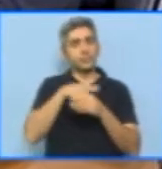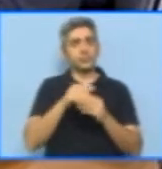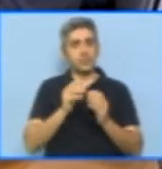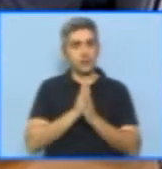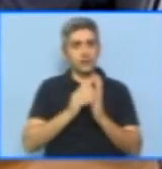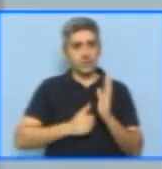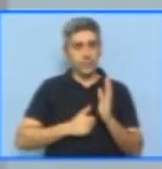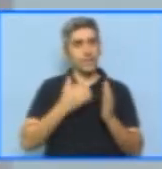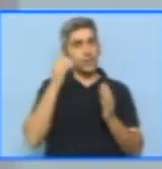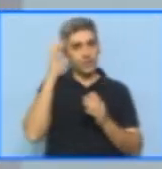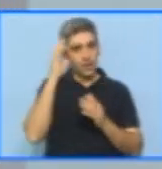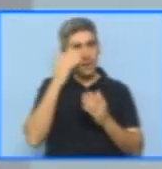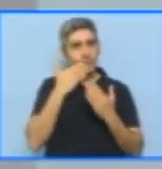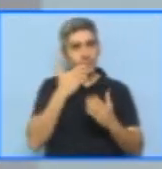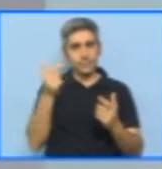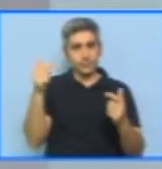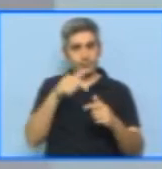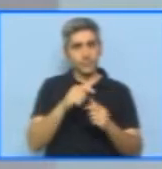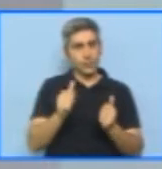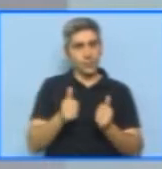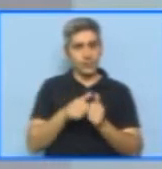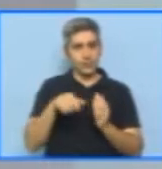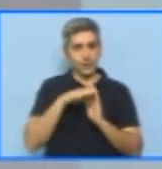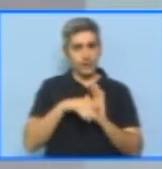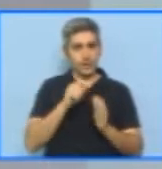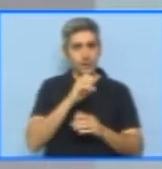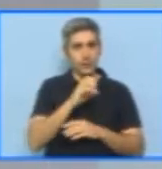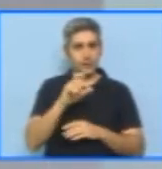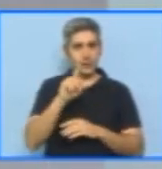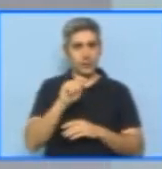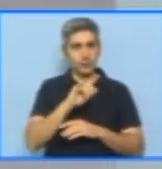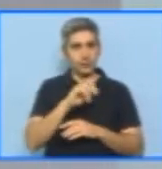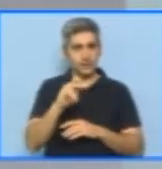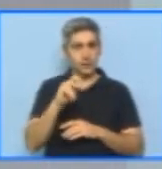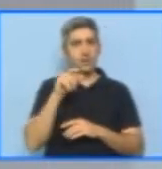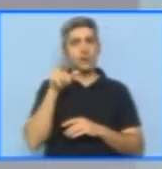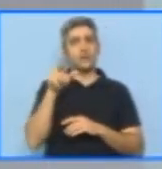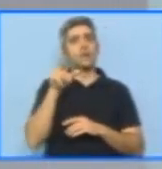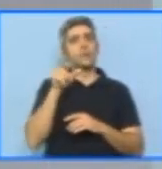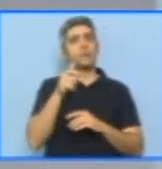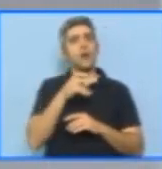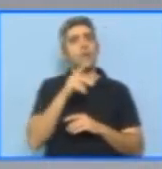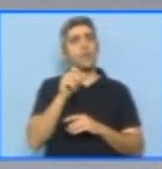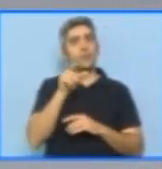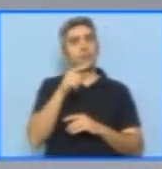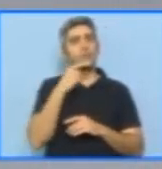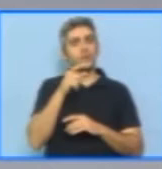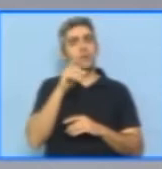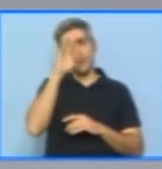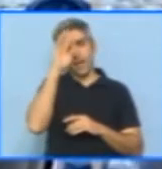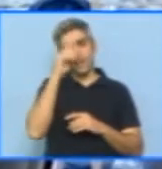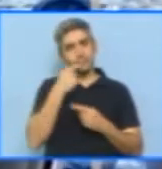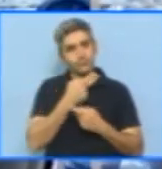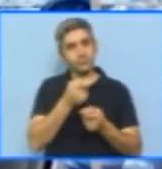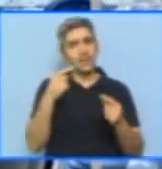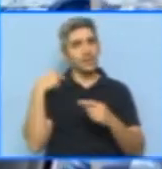companhia do programa Eclésia. Paulo Rocha, esta mensagem do Papa, hoje apresentada aos jornalistas, é já uma tradição, dias antes de se